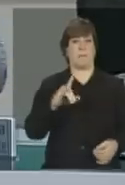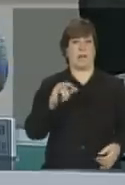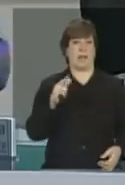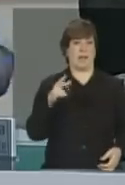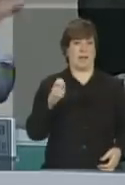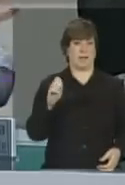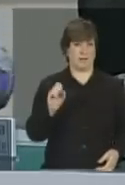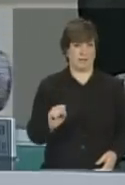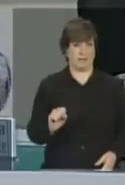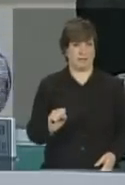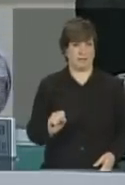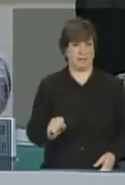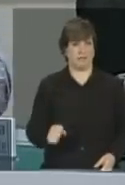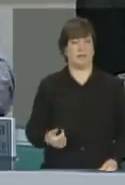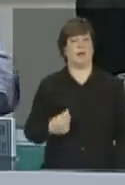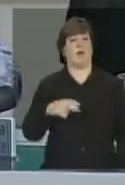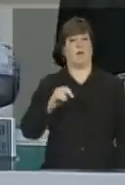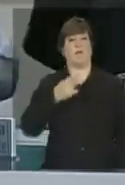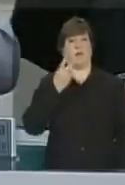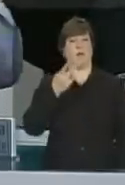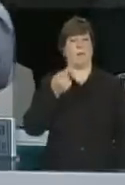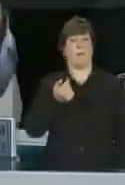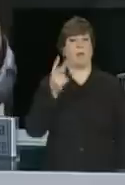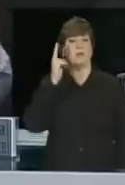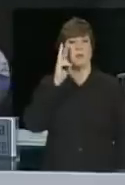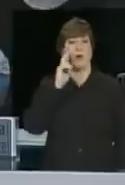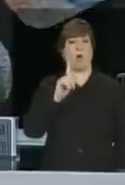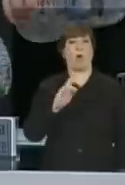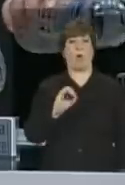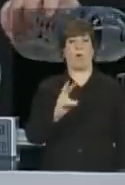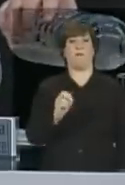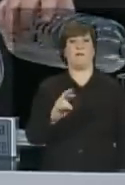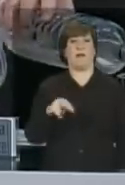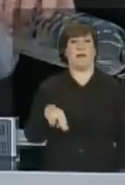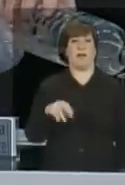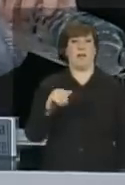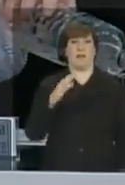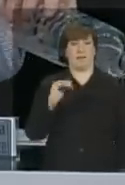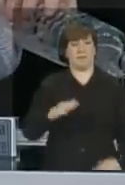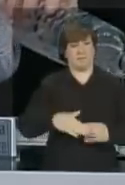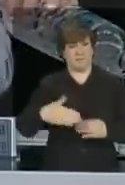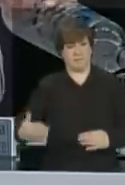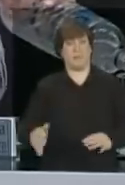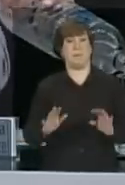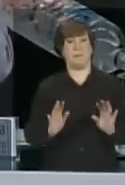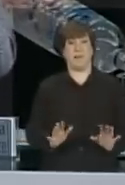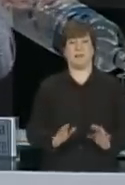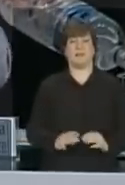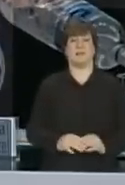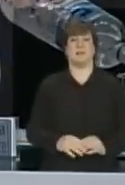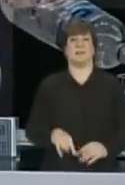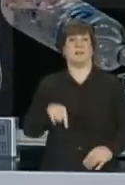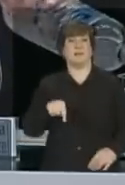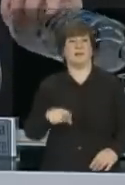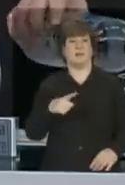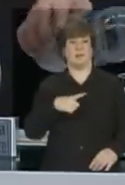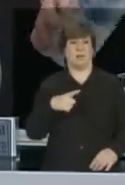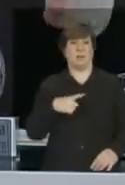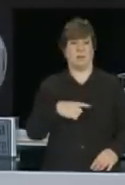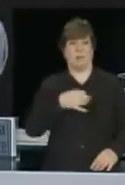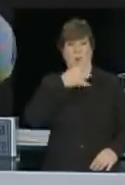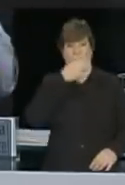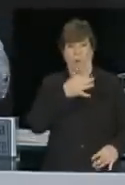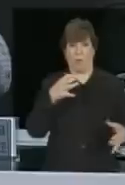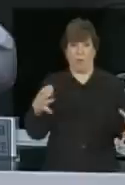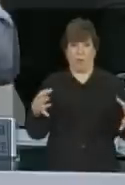ter uma igualdade, eu vou falar mais à frente um pouco de governança. Mas a grande verdade é que você está trabalhando, se é mainstream, é um conceito só,